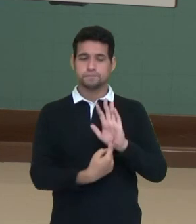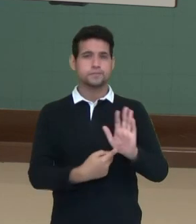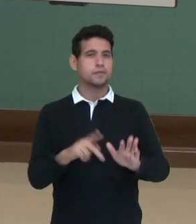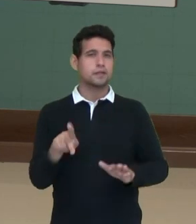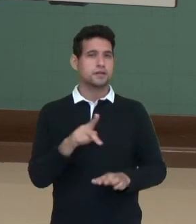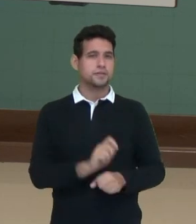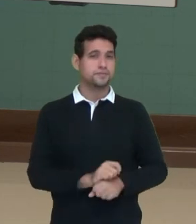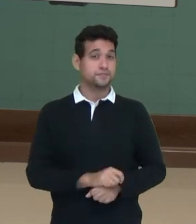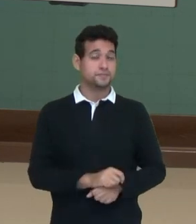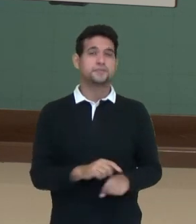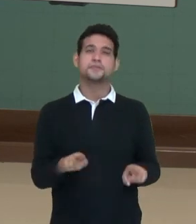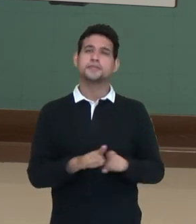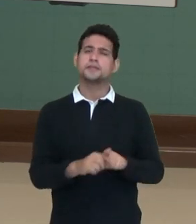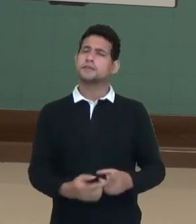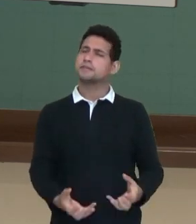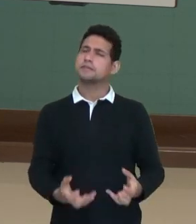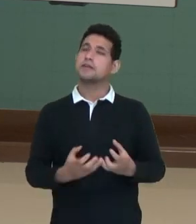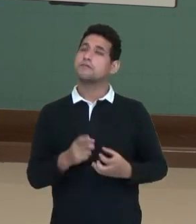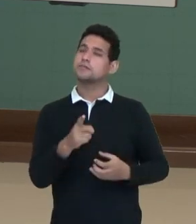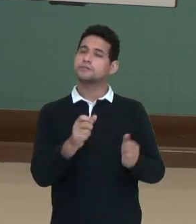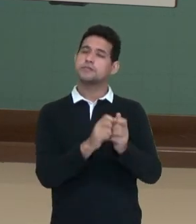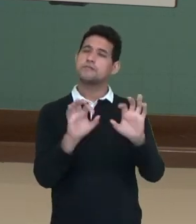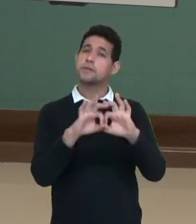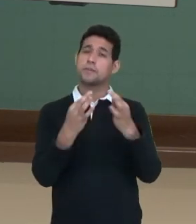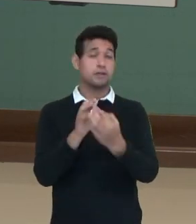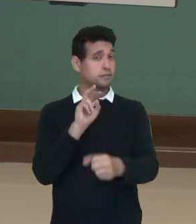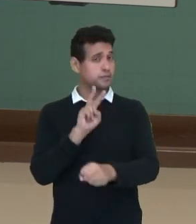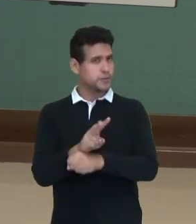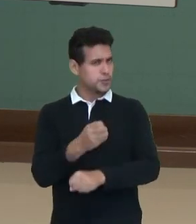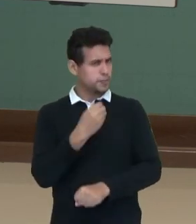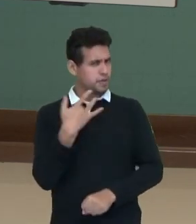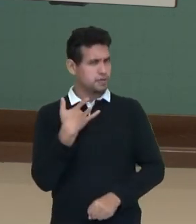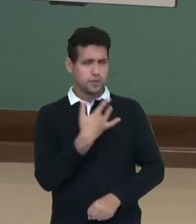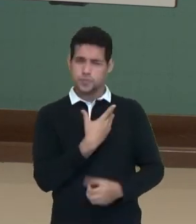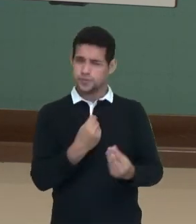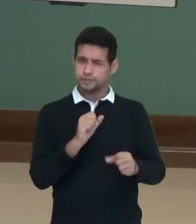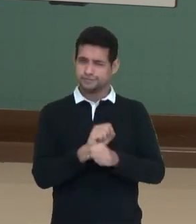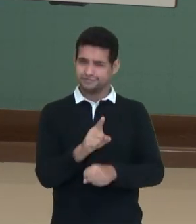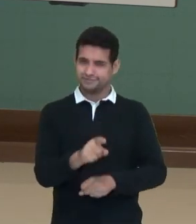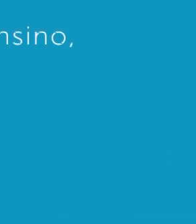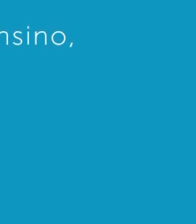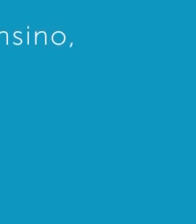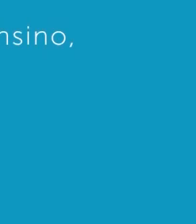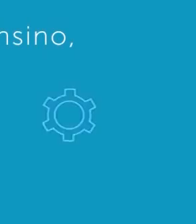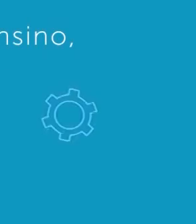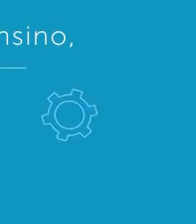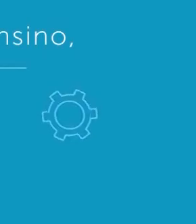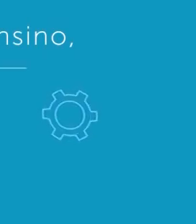professora. E eu desejo que você e a tua família fiquem muito bem, com muita saúde. Até breve!